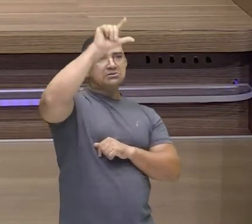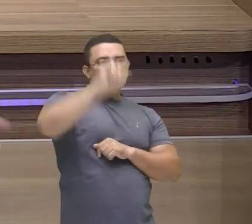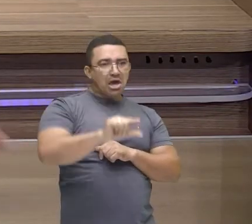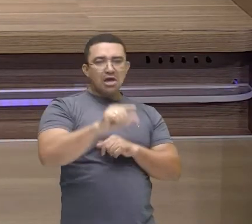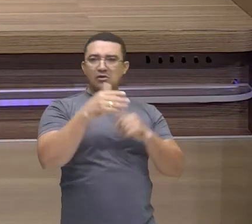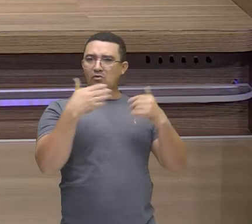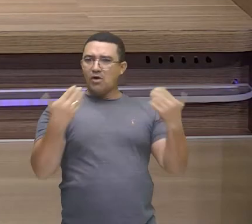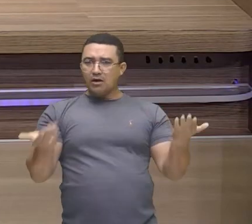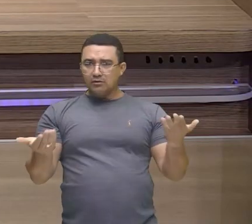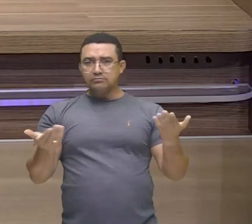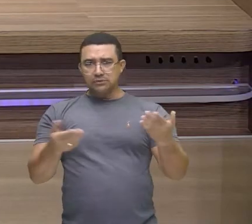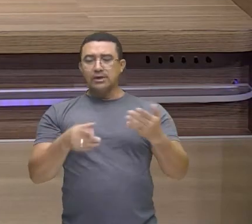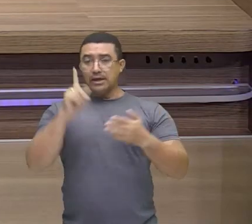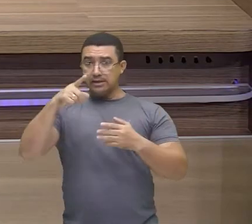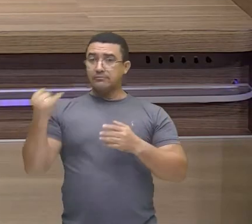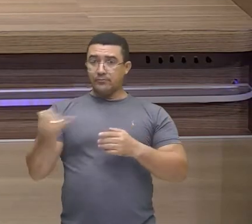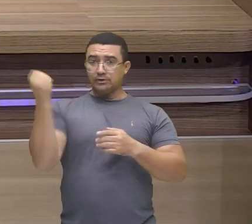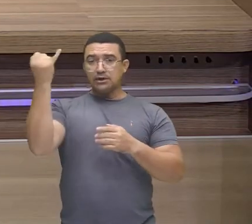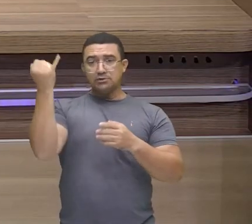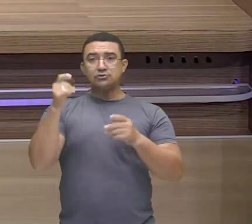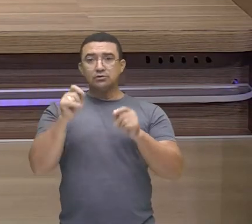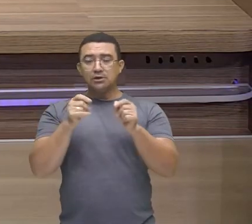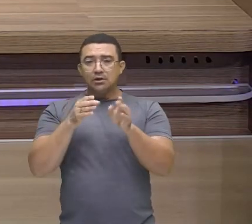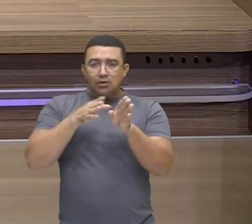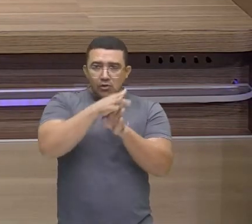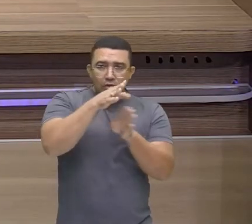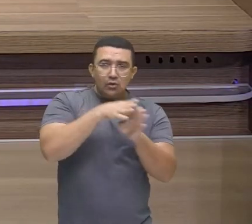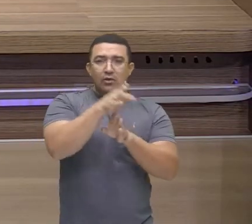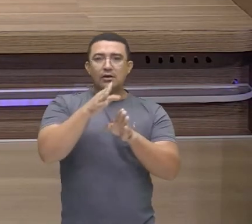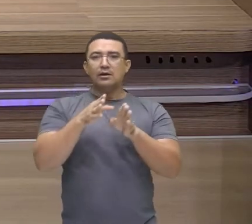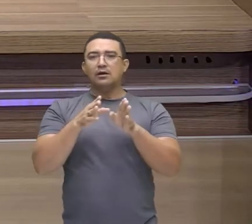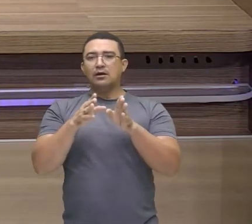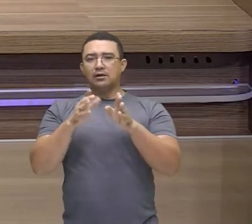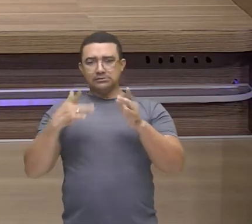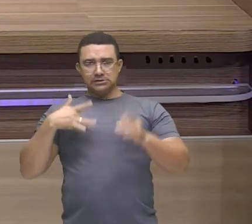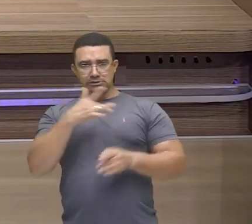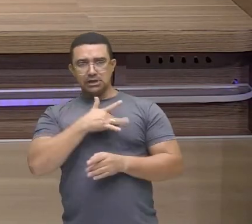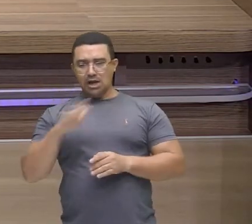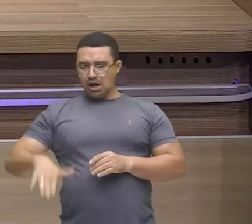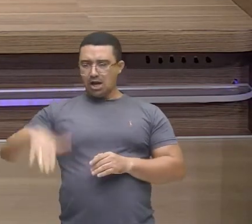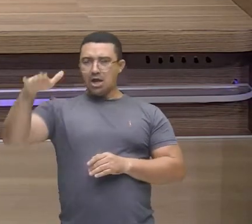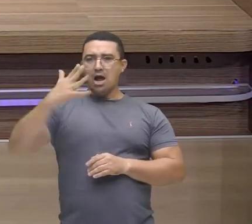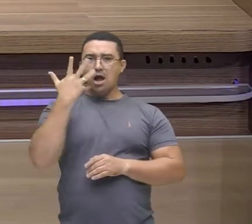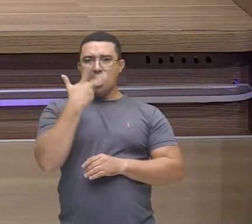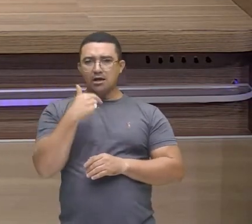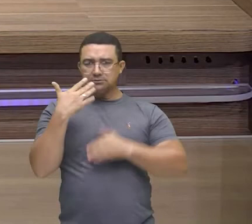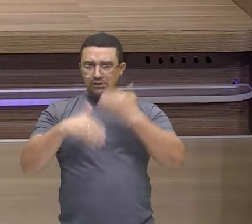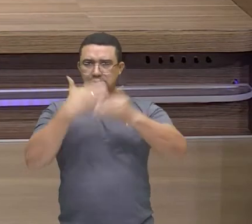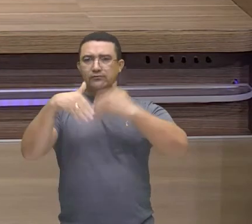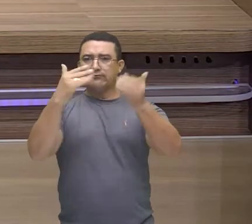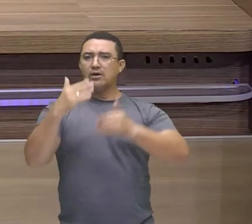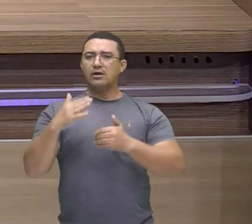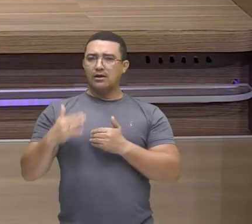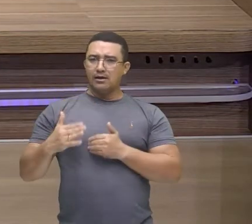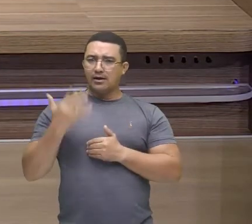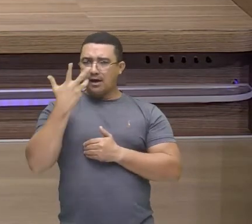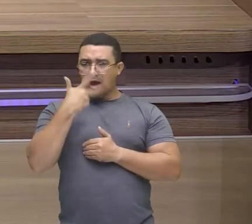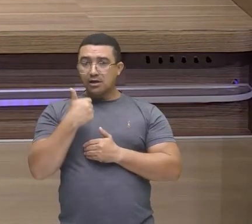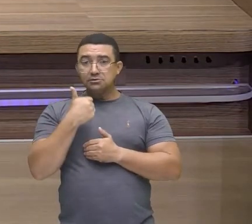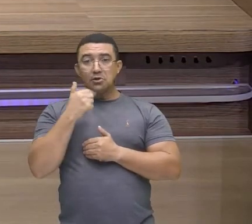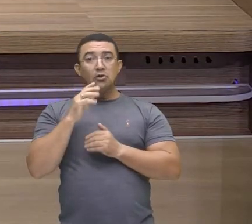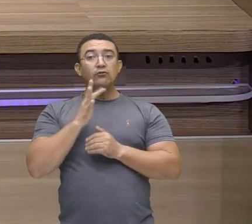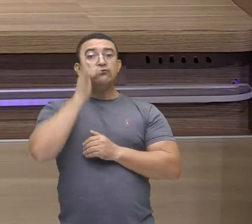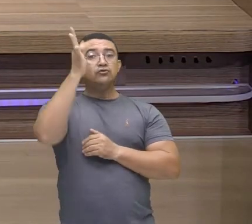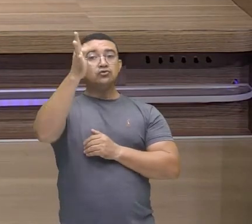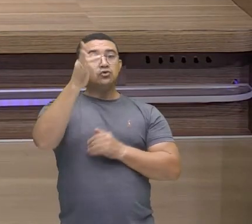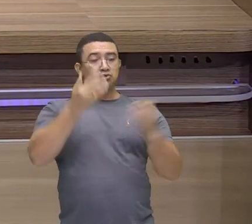as consultas de acompanhamento, fazer saúde, crescer a criança, desenvolver a criança para se tornar um